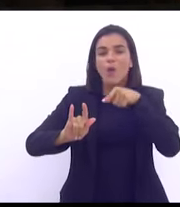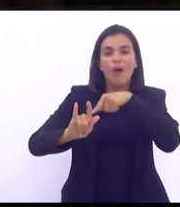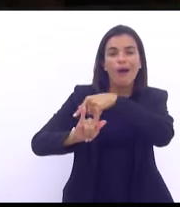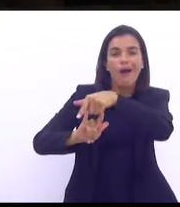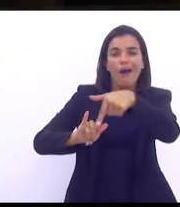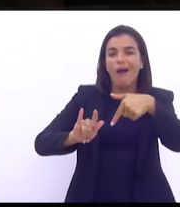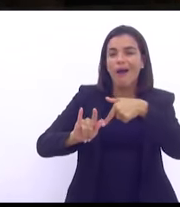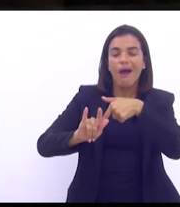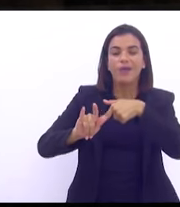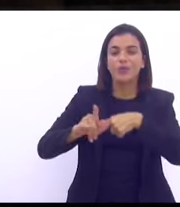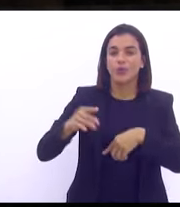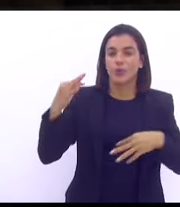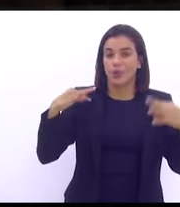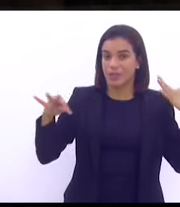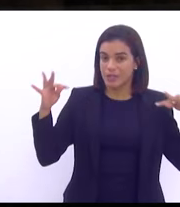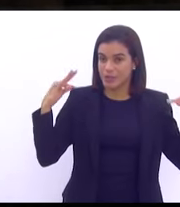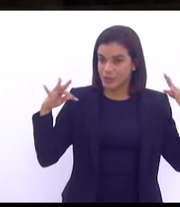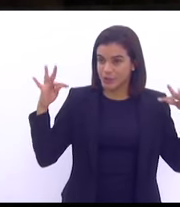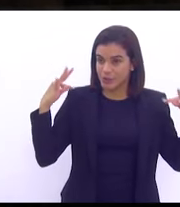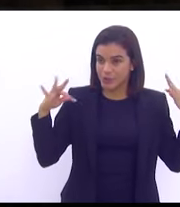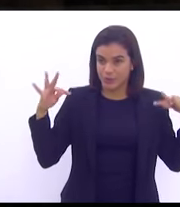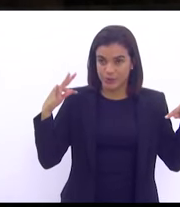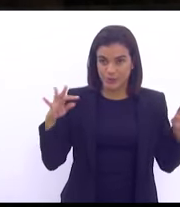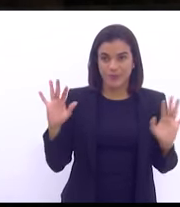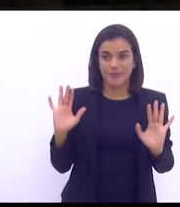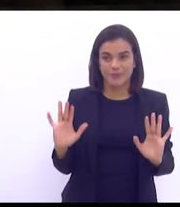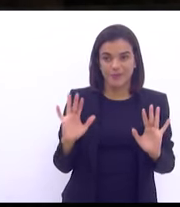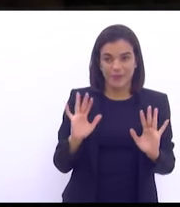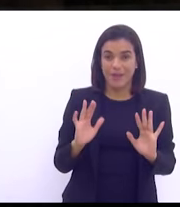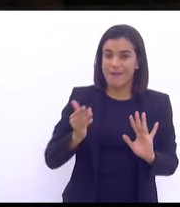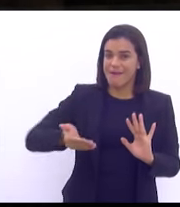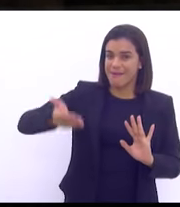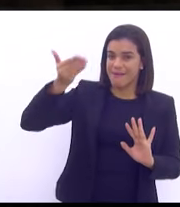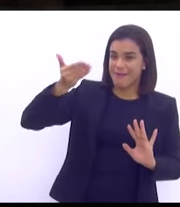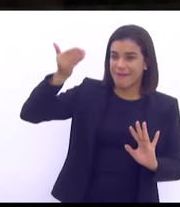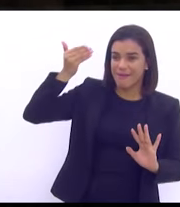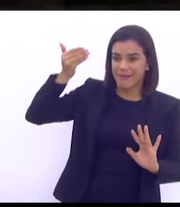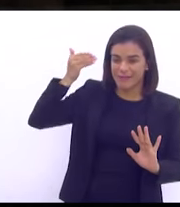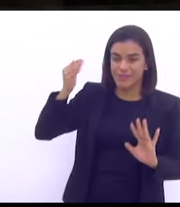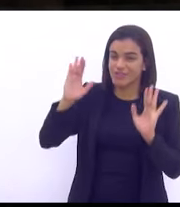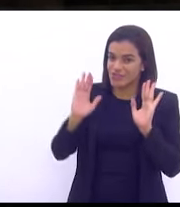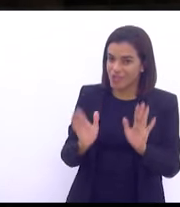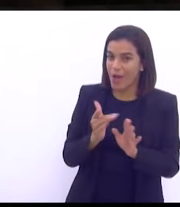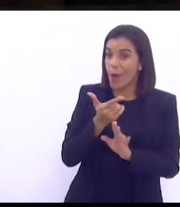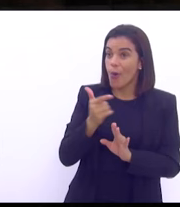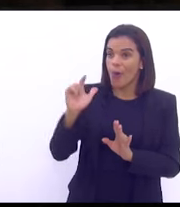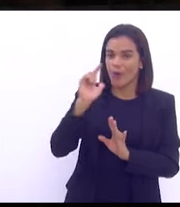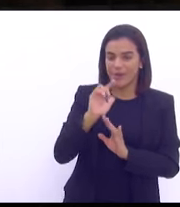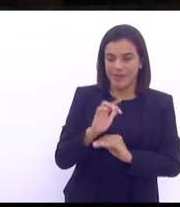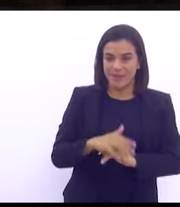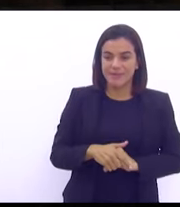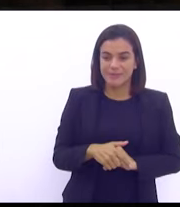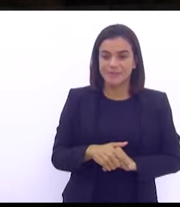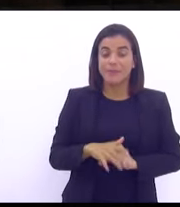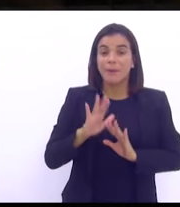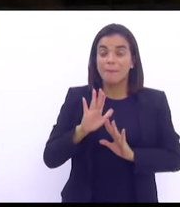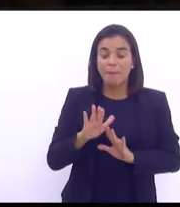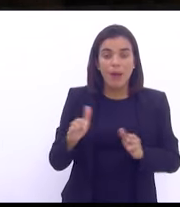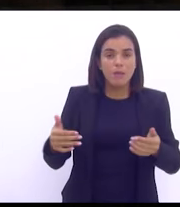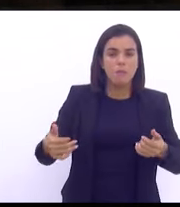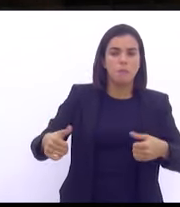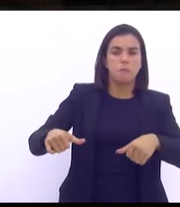turístico só. Não estou voltando ao passado, porque já foram outras coisas lá, ponto turístico. Mas uma tragédia